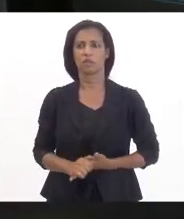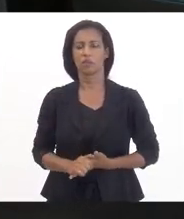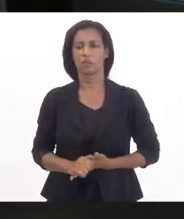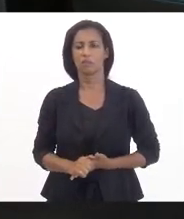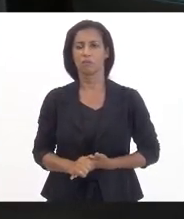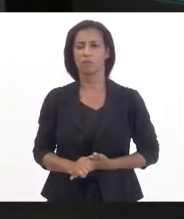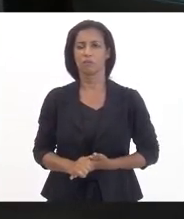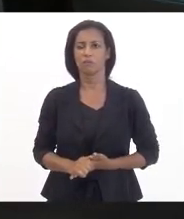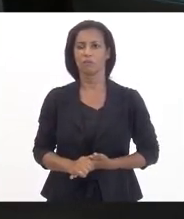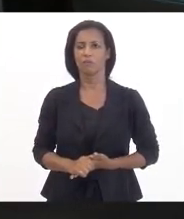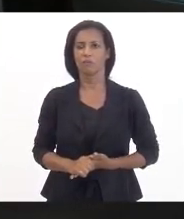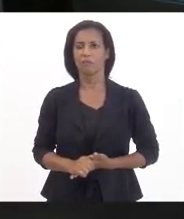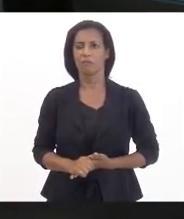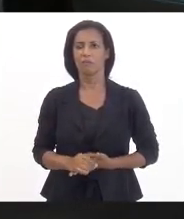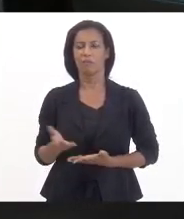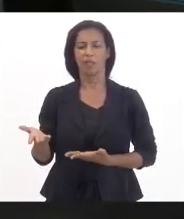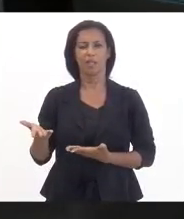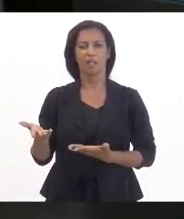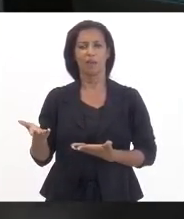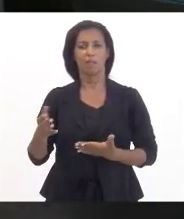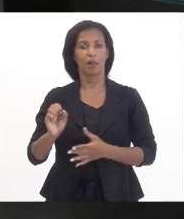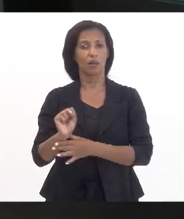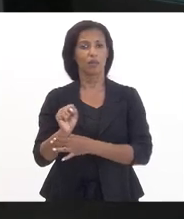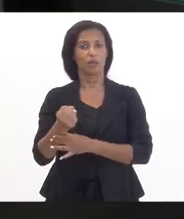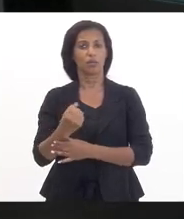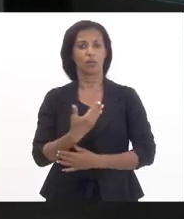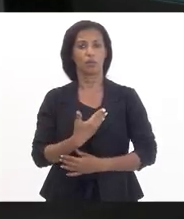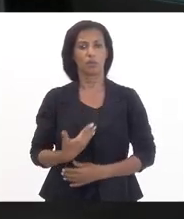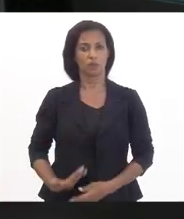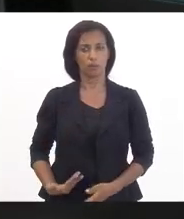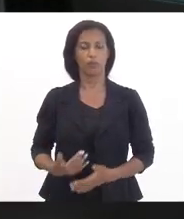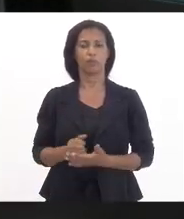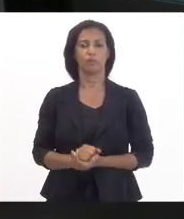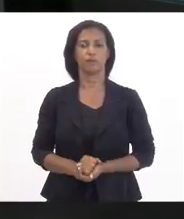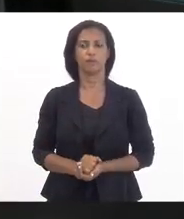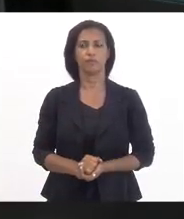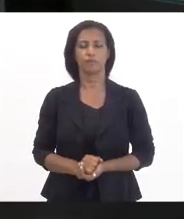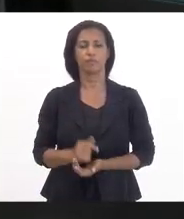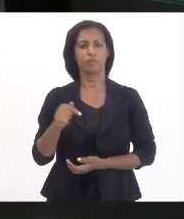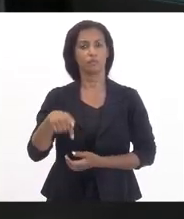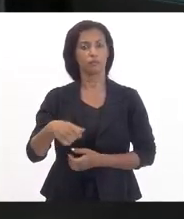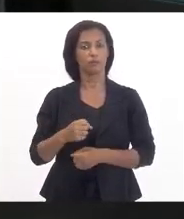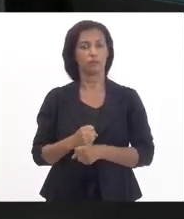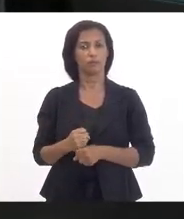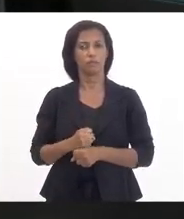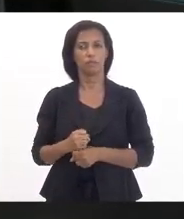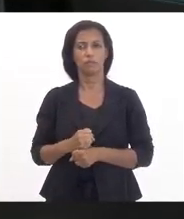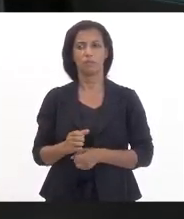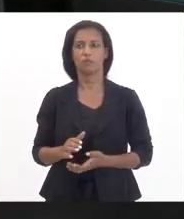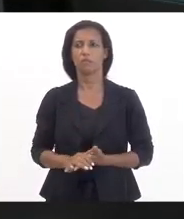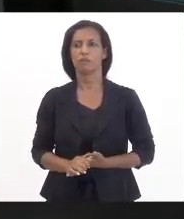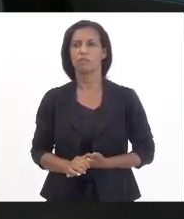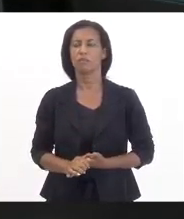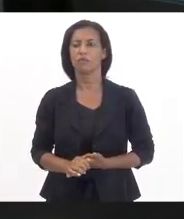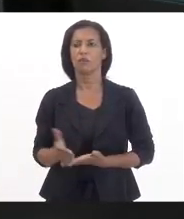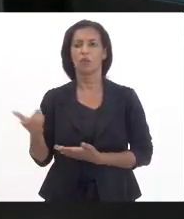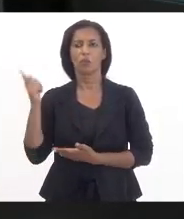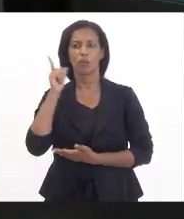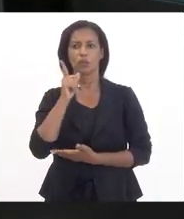importantíssimas, principalmente para a nossa segurança pública. Esse ano, nós conseguimos